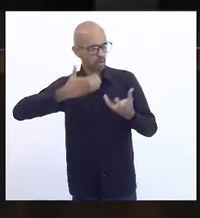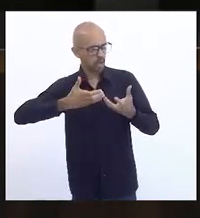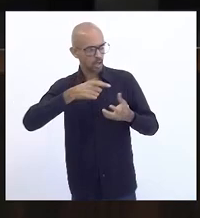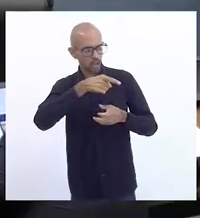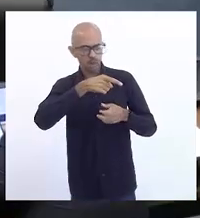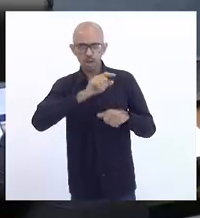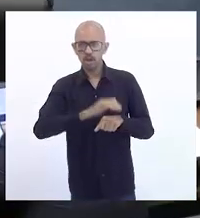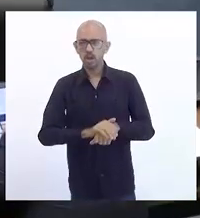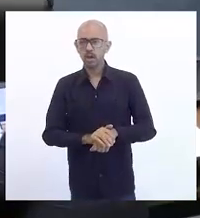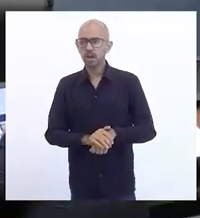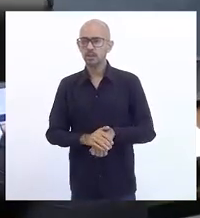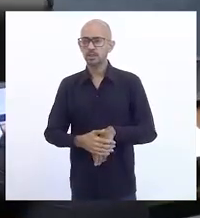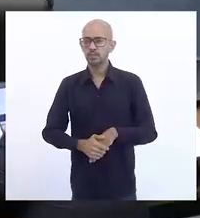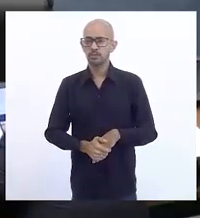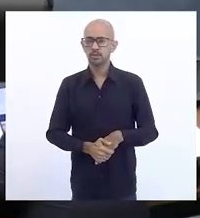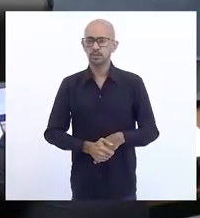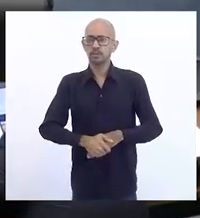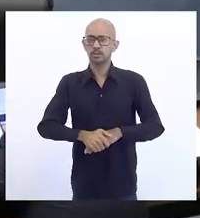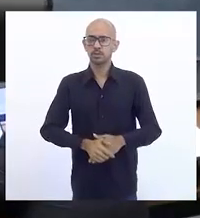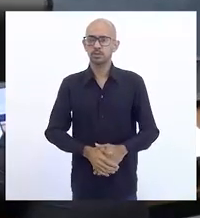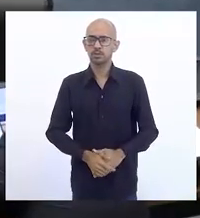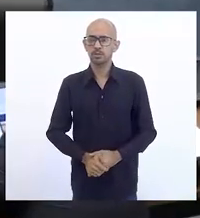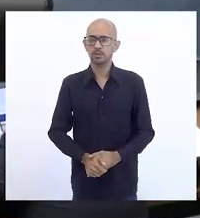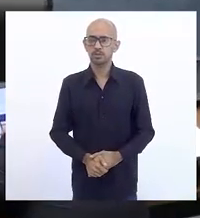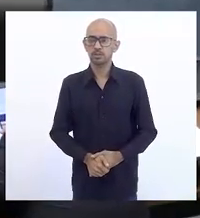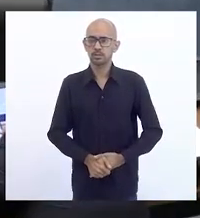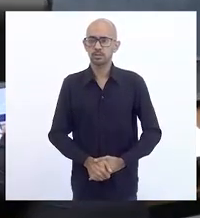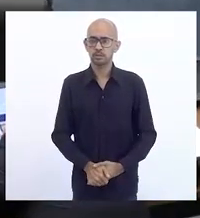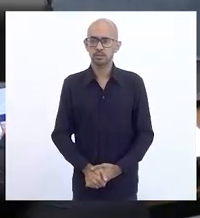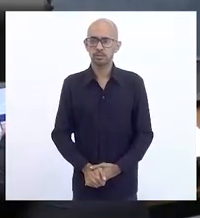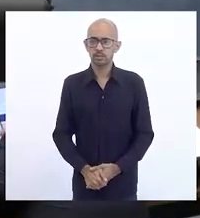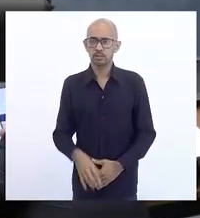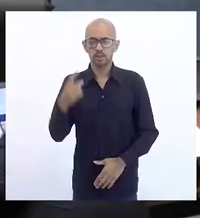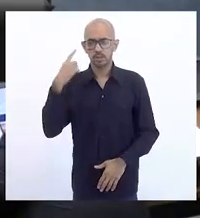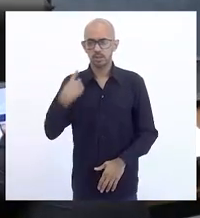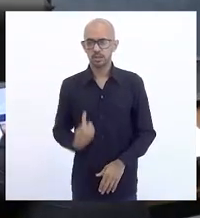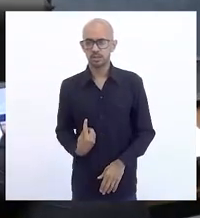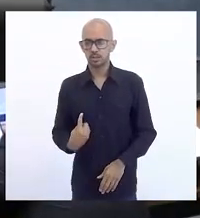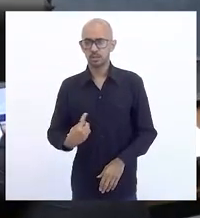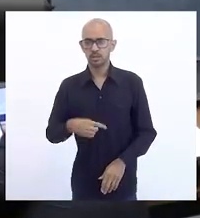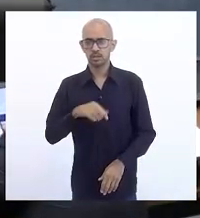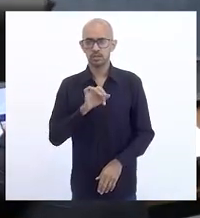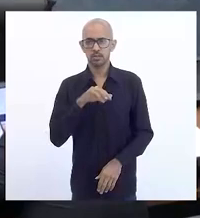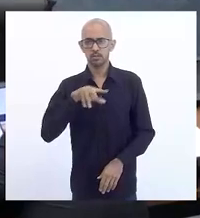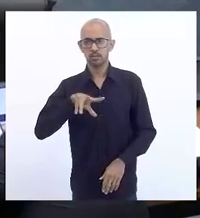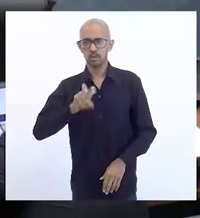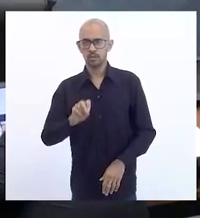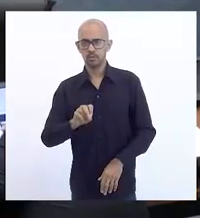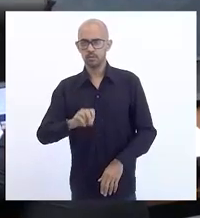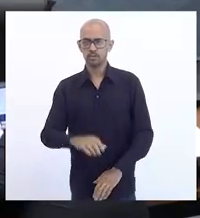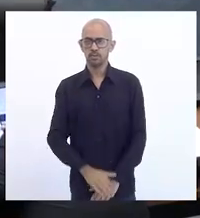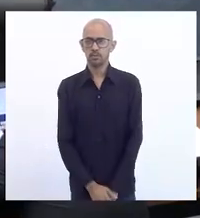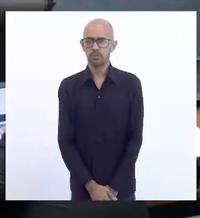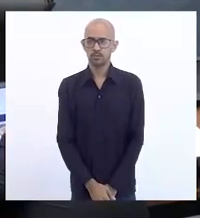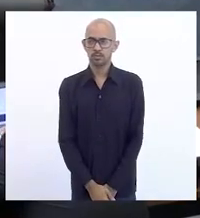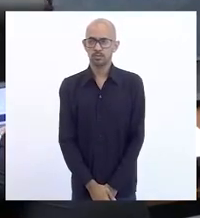discutir? Flávio Serafini, presidente. Dani e Flávio. Dani e